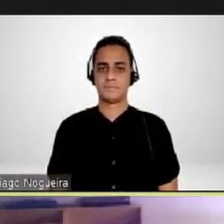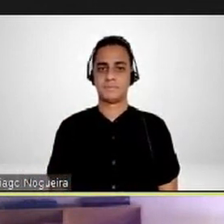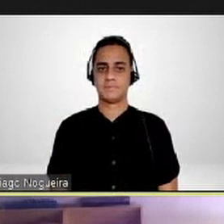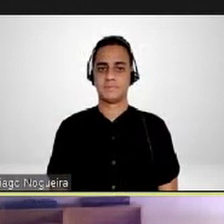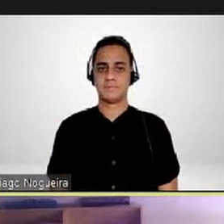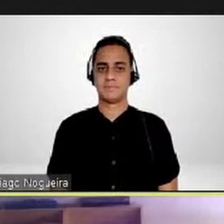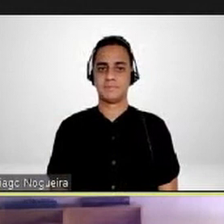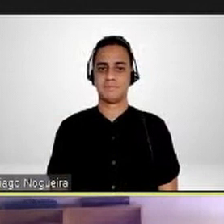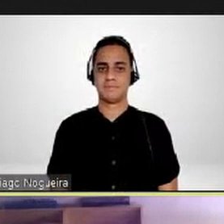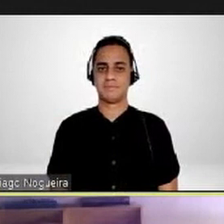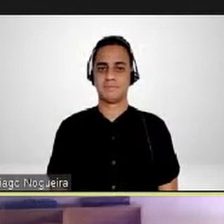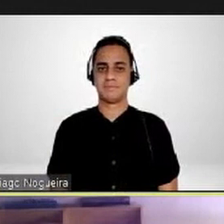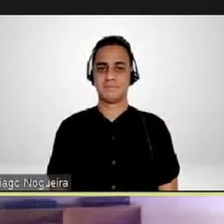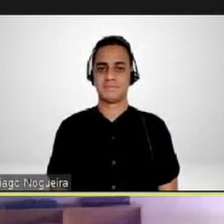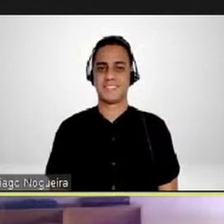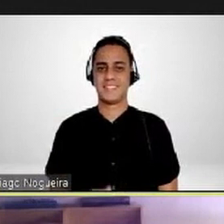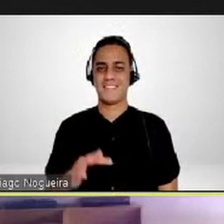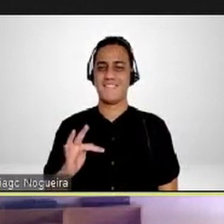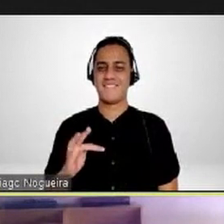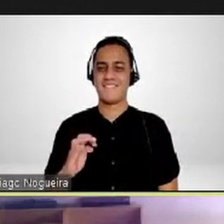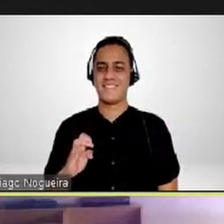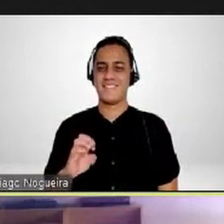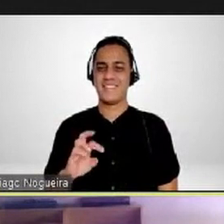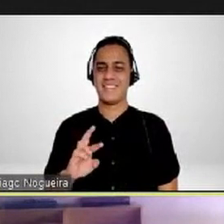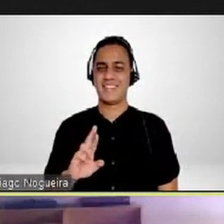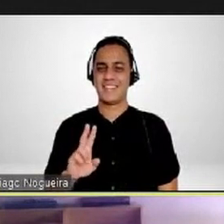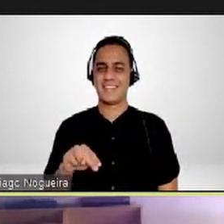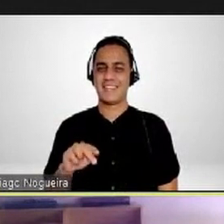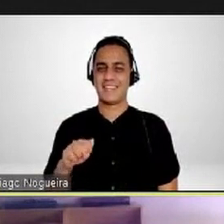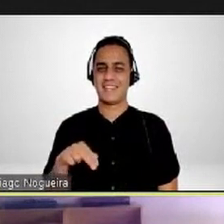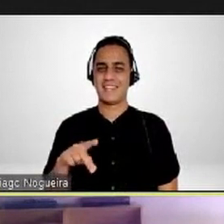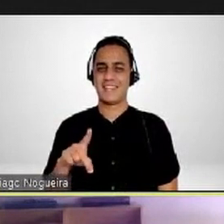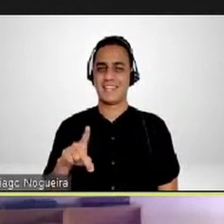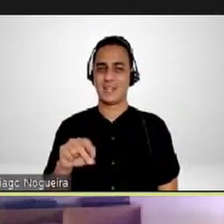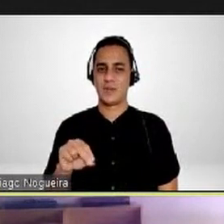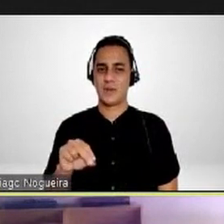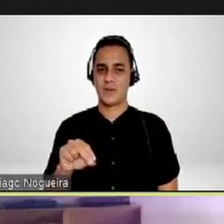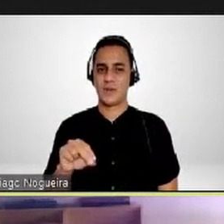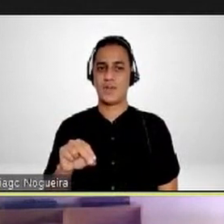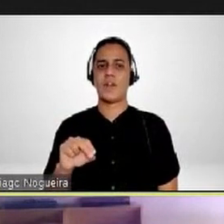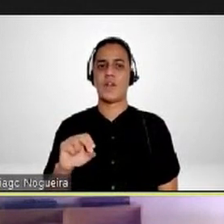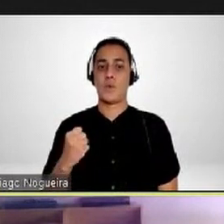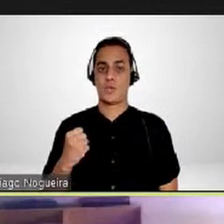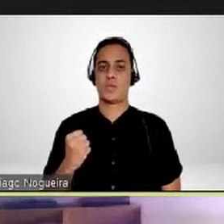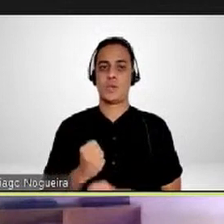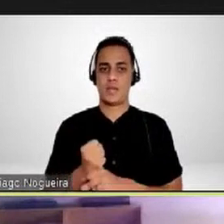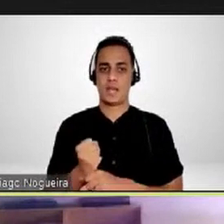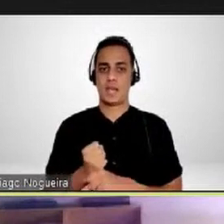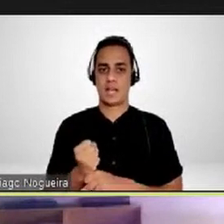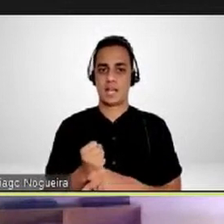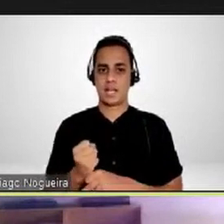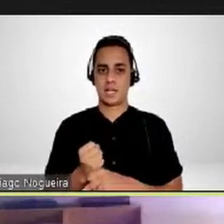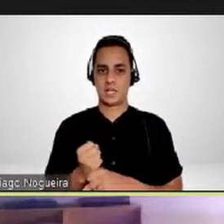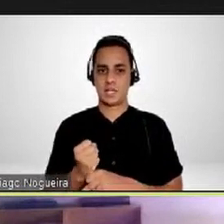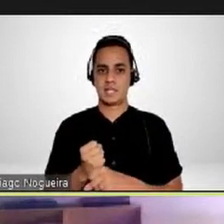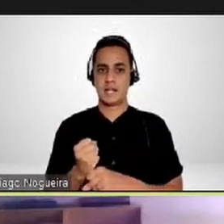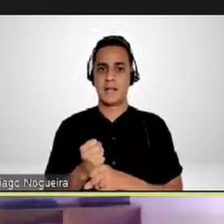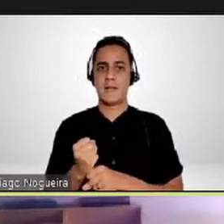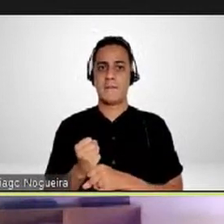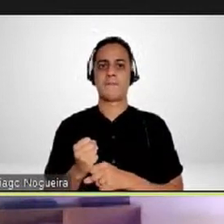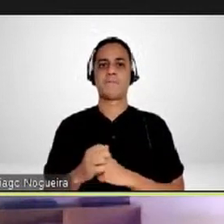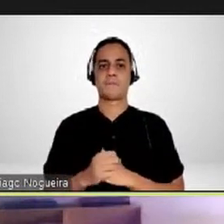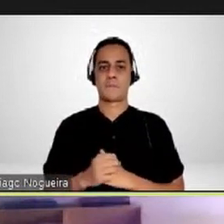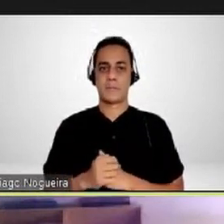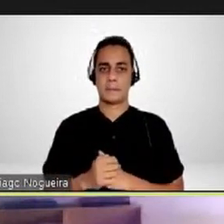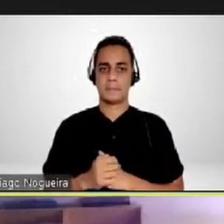Então, o Fernando, de 8 anos, já está na categoria 3. Essas categorias é para a gente diferenciar, né, aquilo que ocorre,